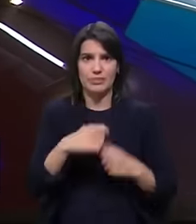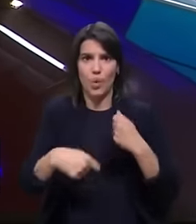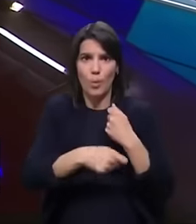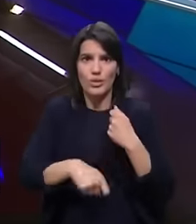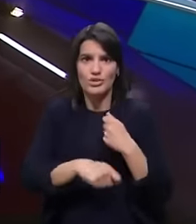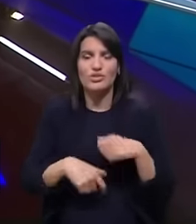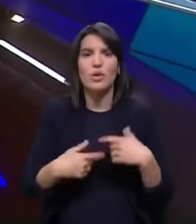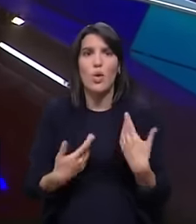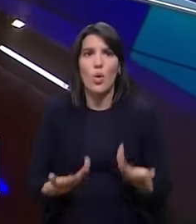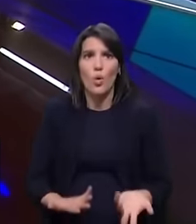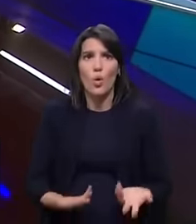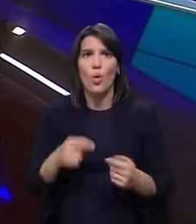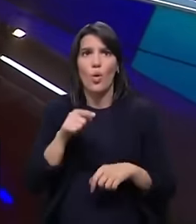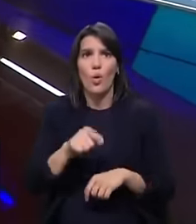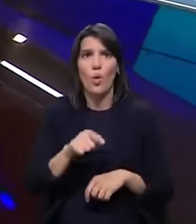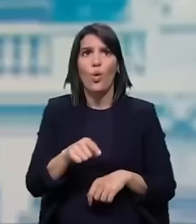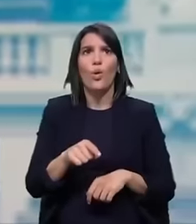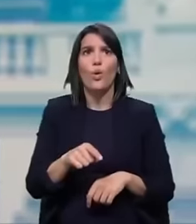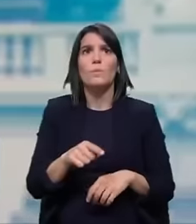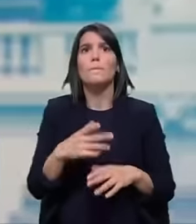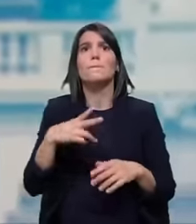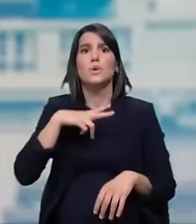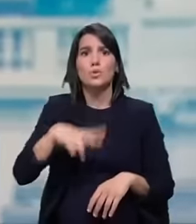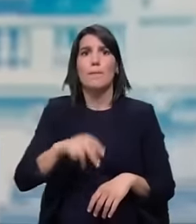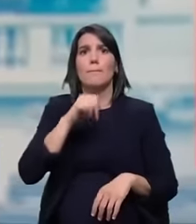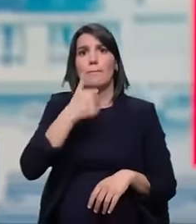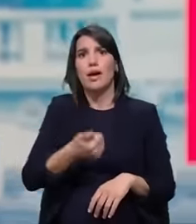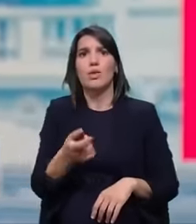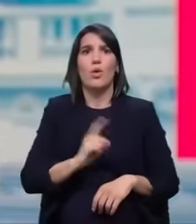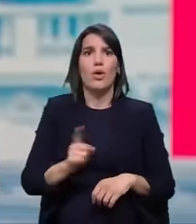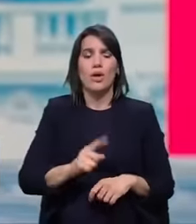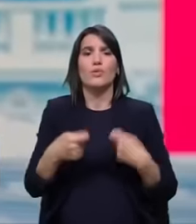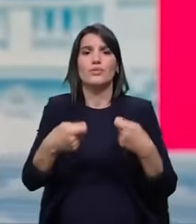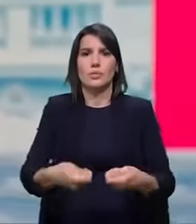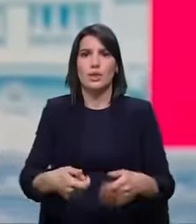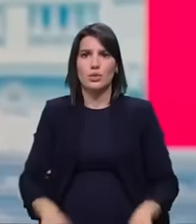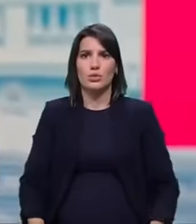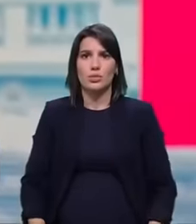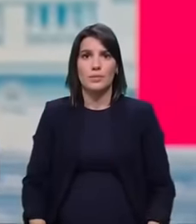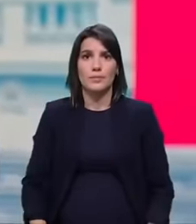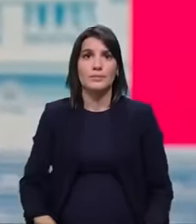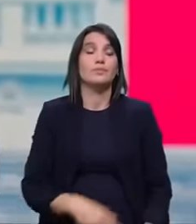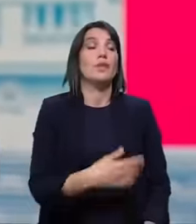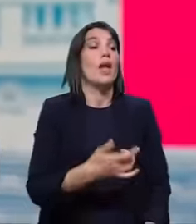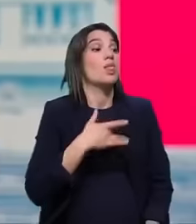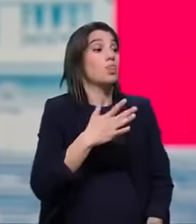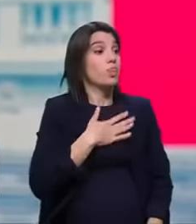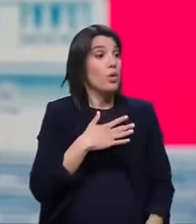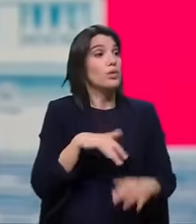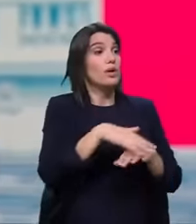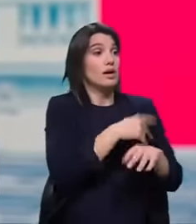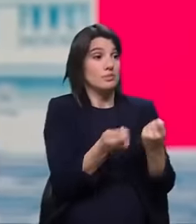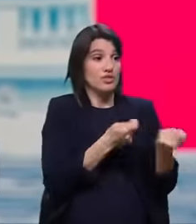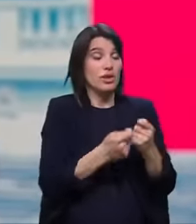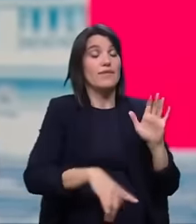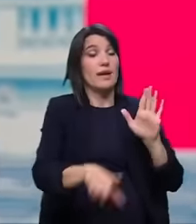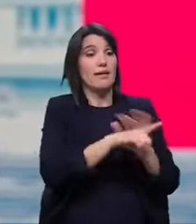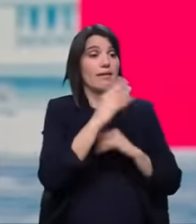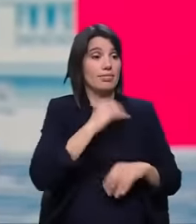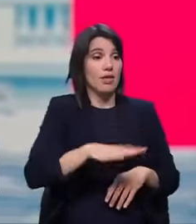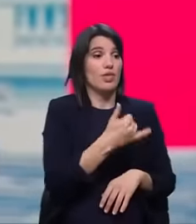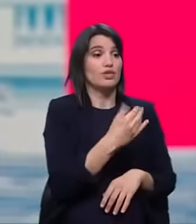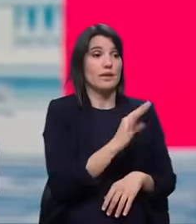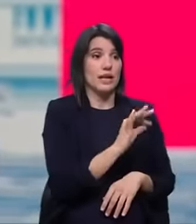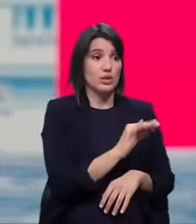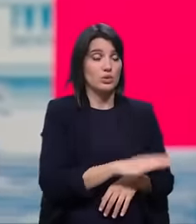e se o país perde ou não investimento. Posta administrativa, vem na Lei dos Solos de 2014, que